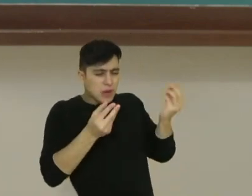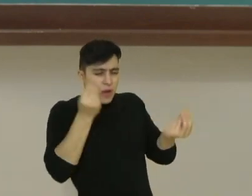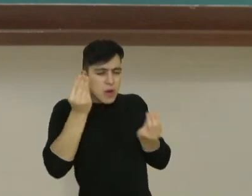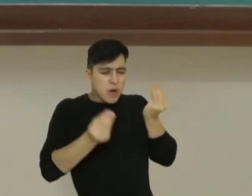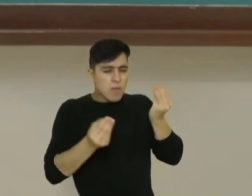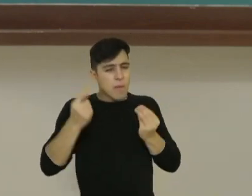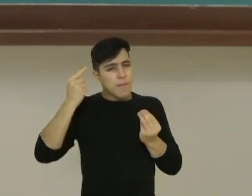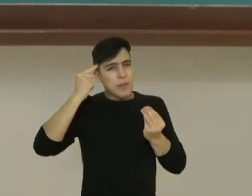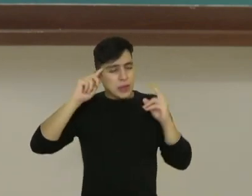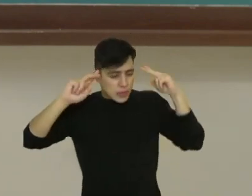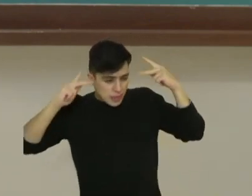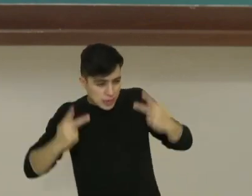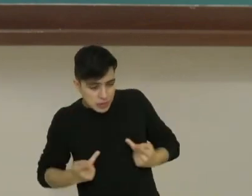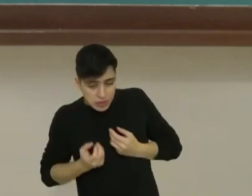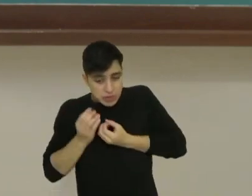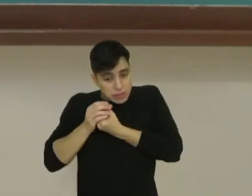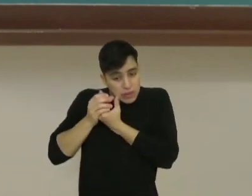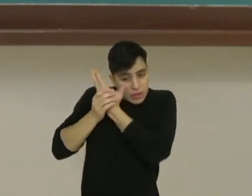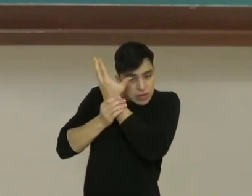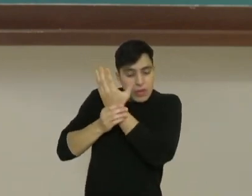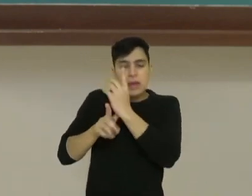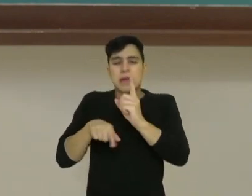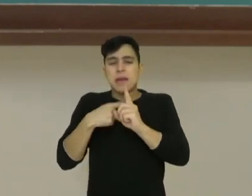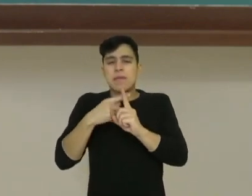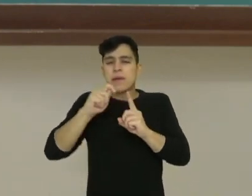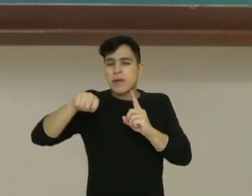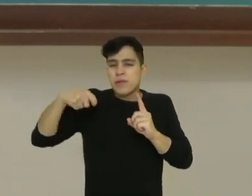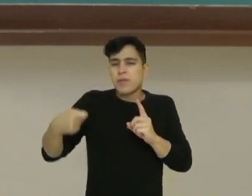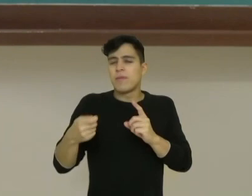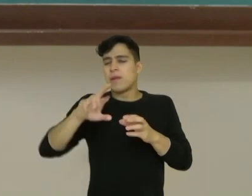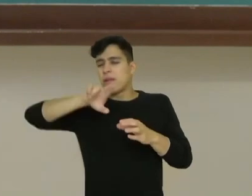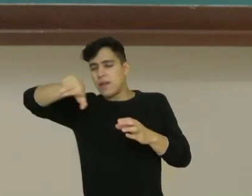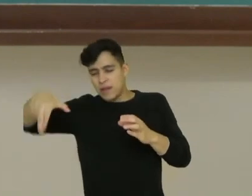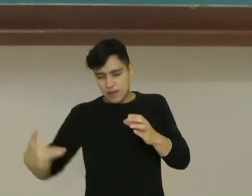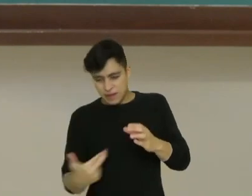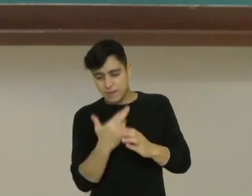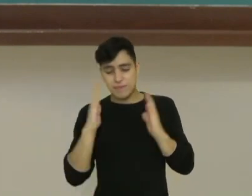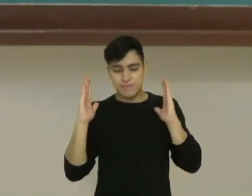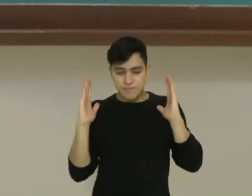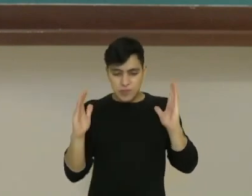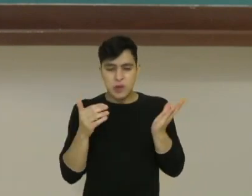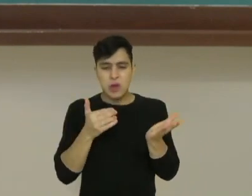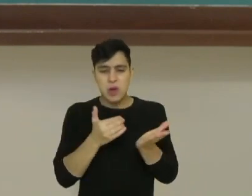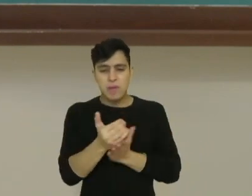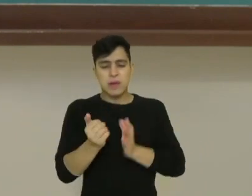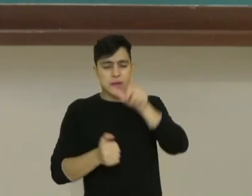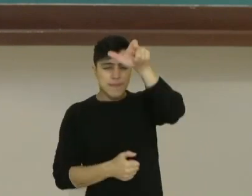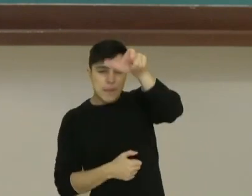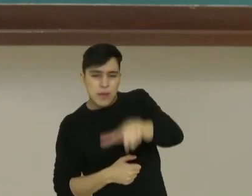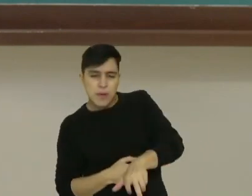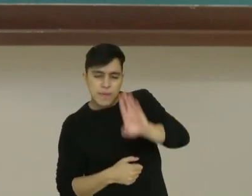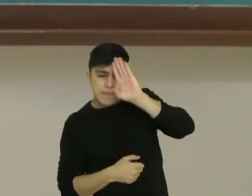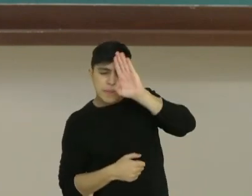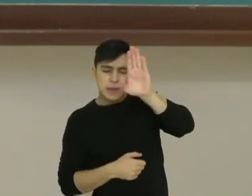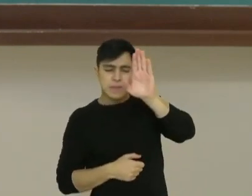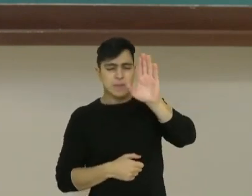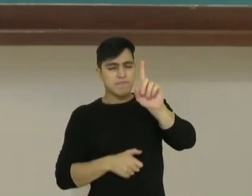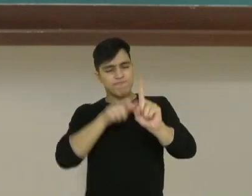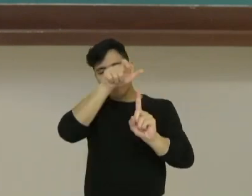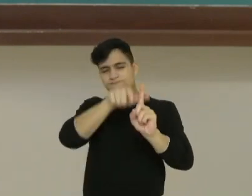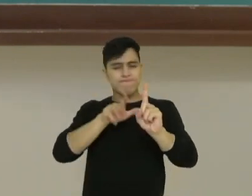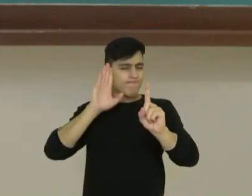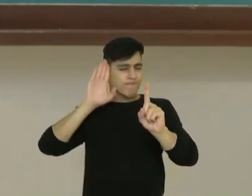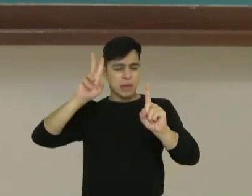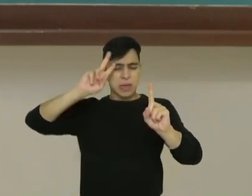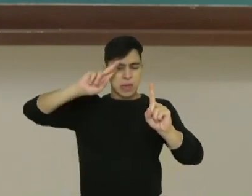humanista e do Renascimento, né? Então agora vai imperar o antropocentrismo, o individualismo,